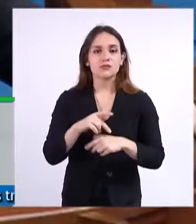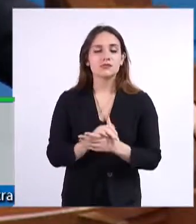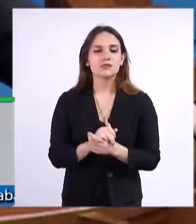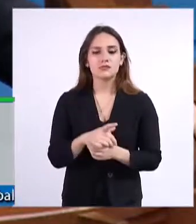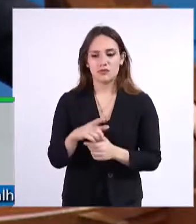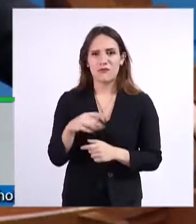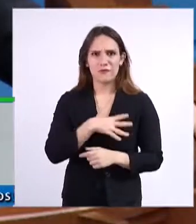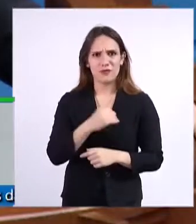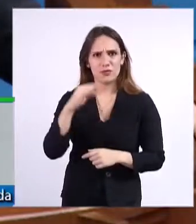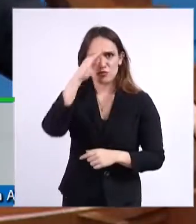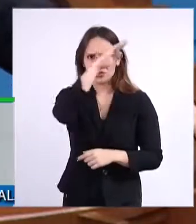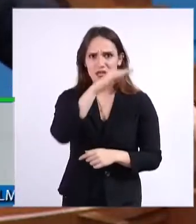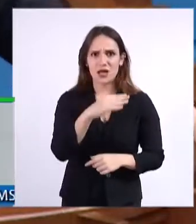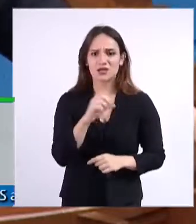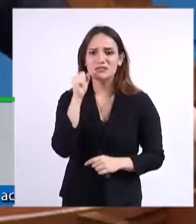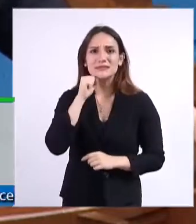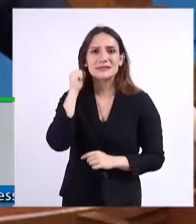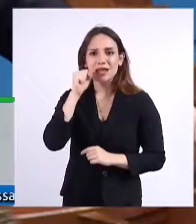numa história